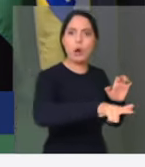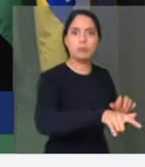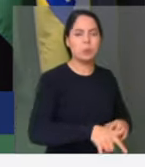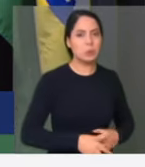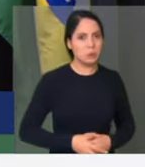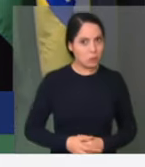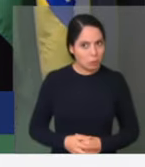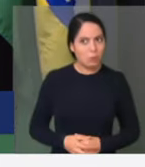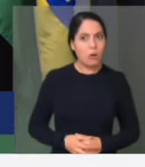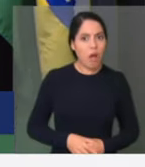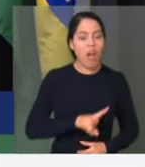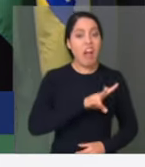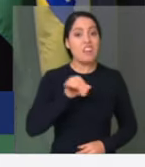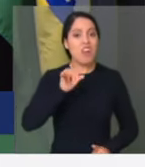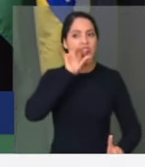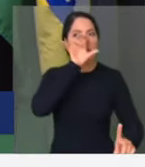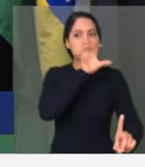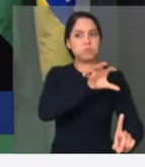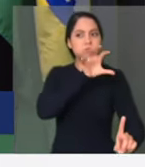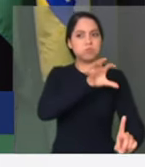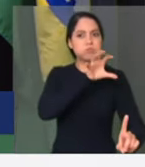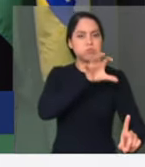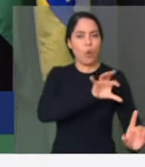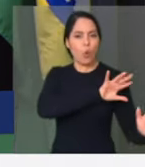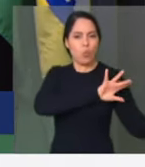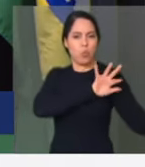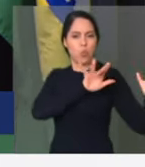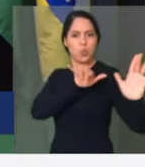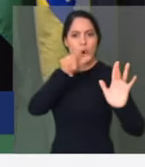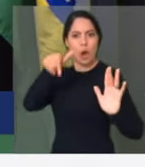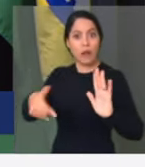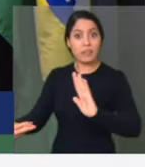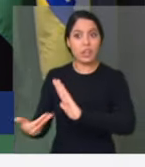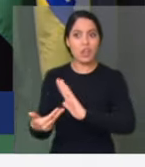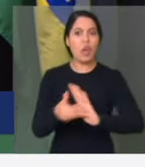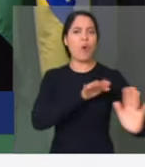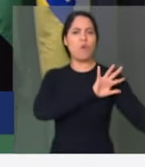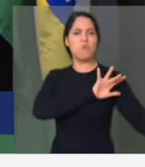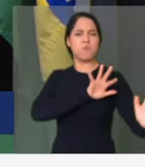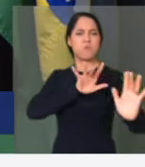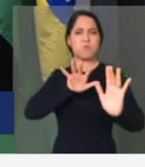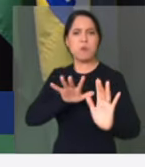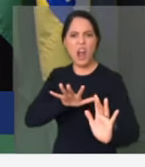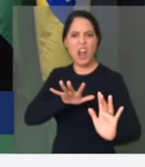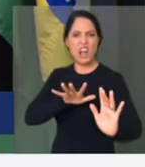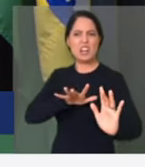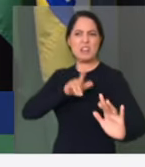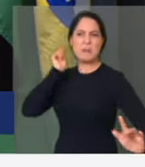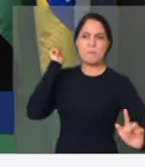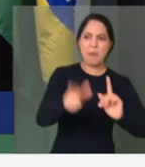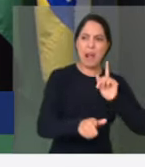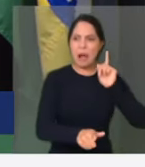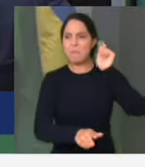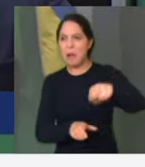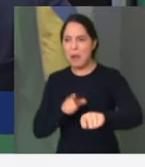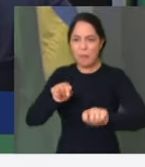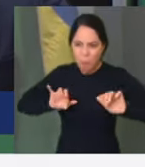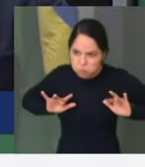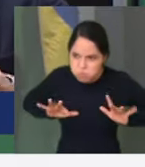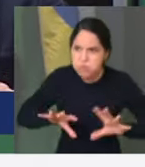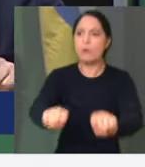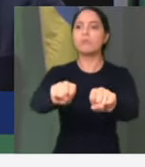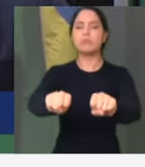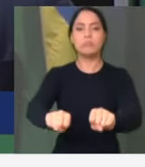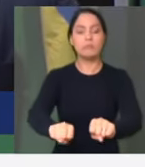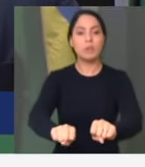estão sendo inflamados para virar Câmara dos Deputados para fazer atos de vandalismo e Invasão na Câmara dos Deputados